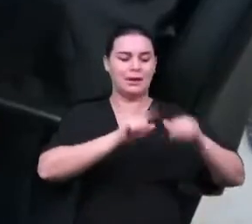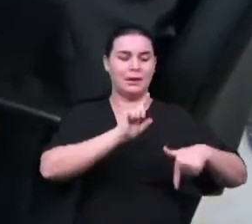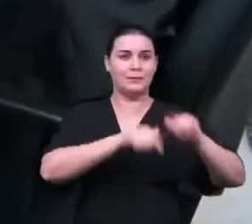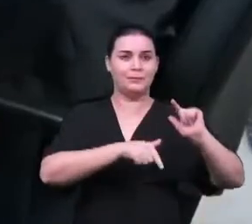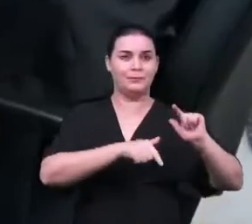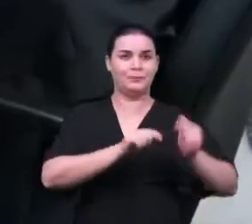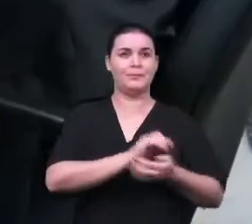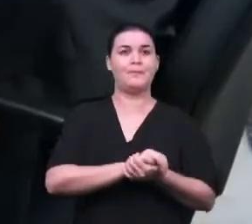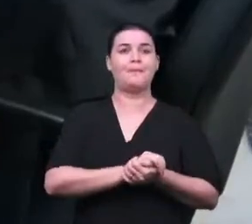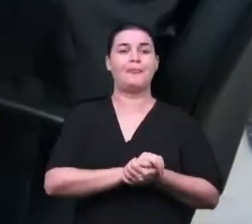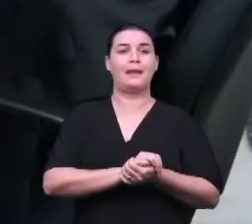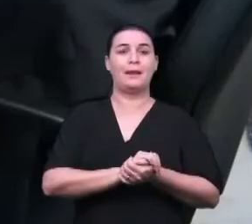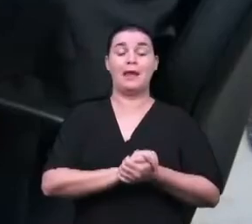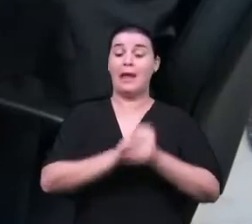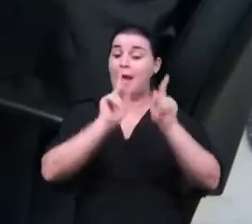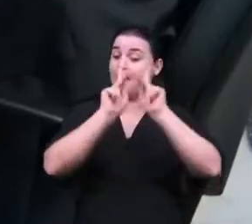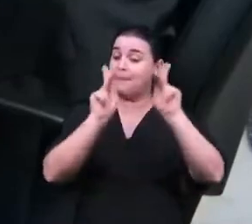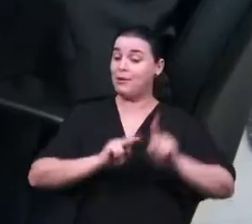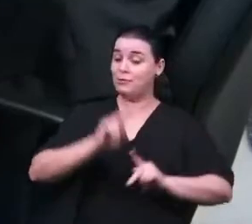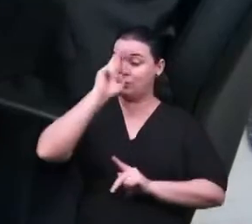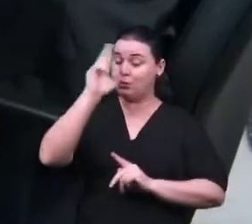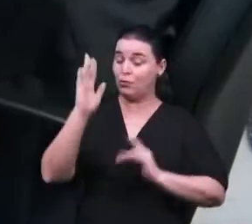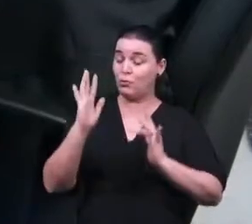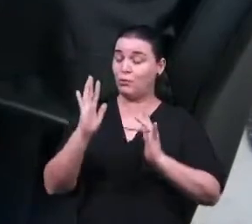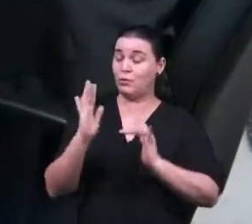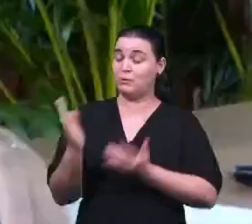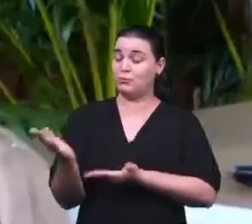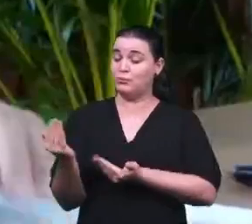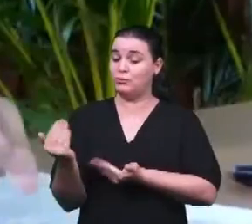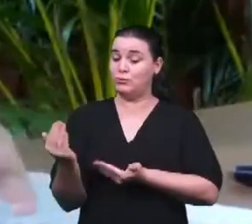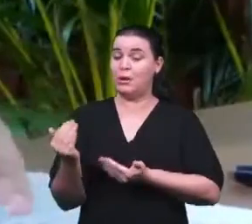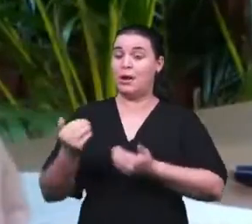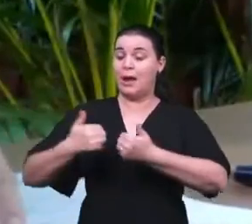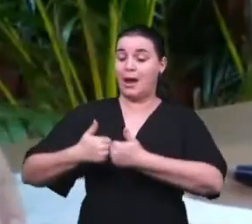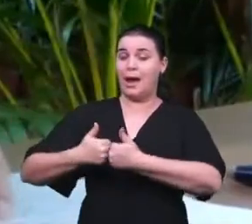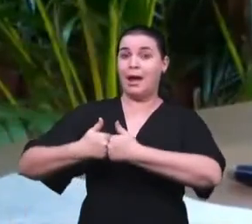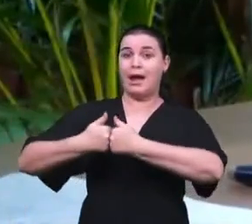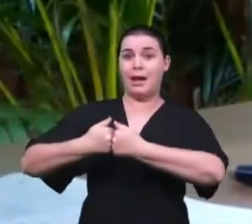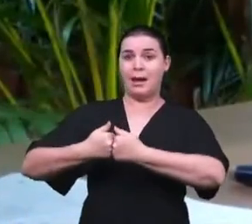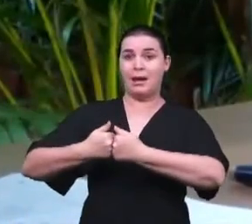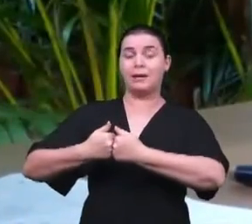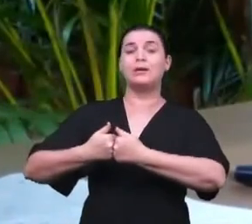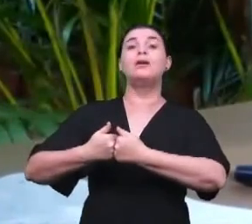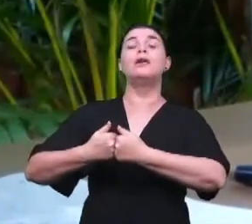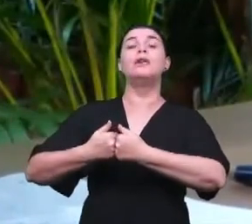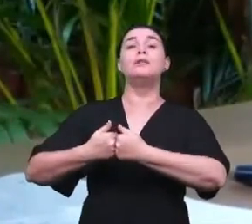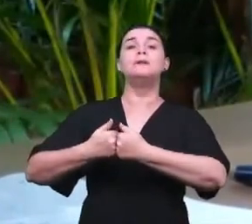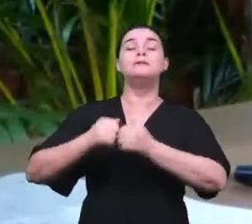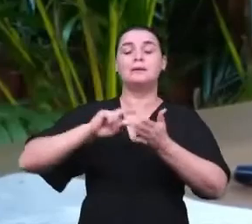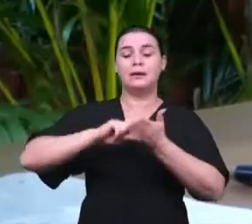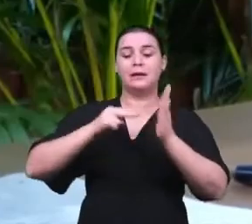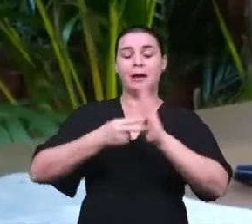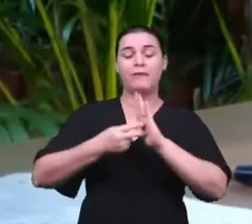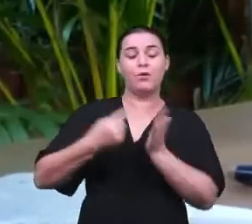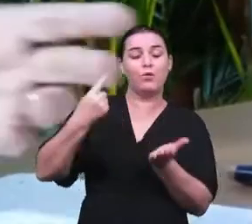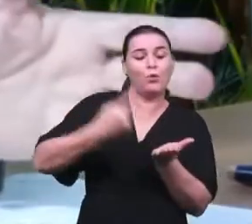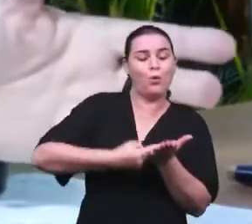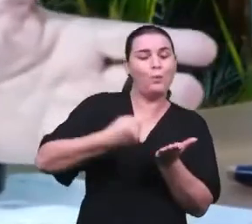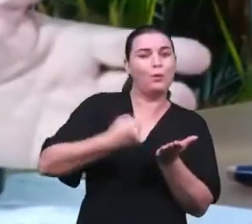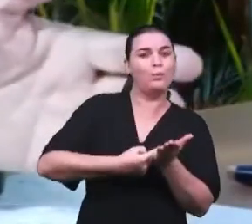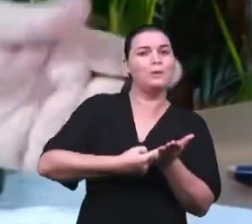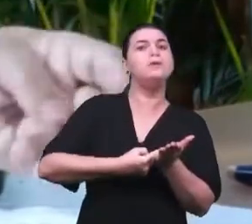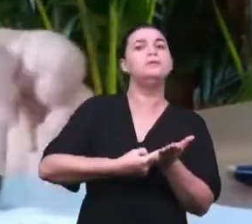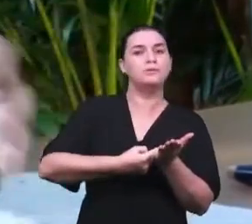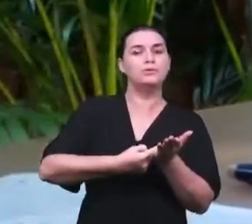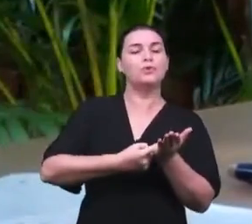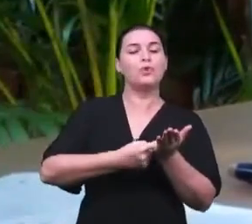Aliança, né? A paz do Senhor a todos os jovens. A Arca da Aliança representava o compromisso de Deus com Israel. Então, o pastor